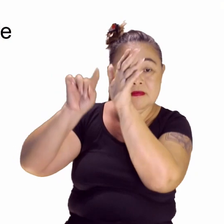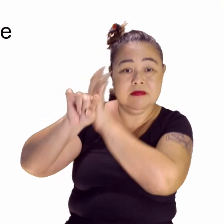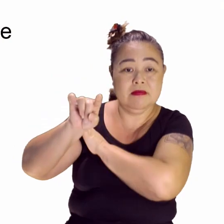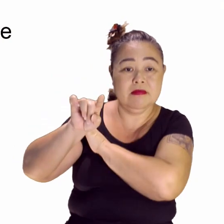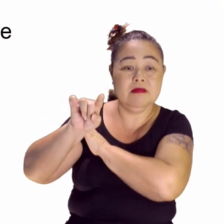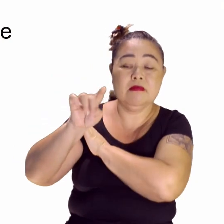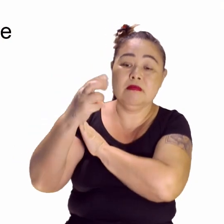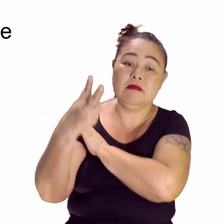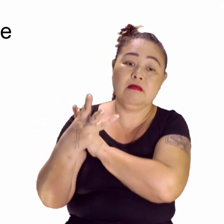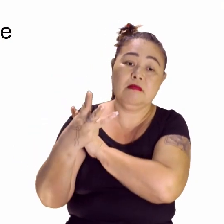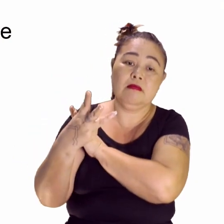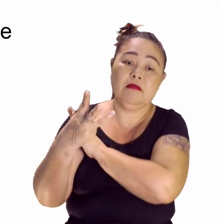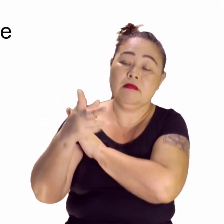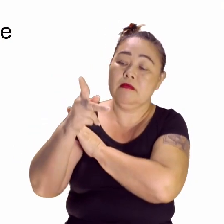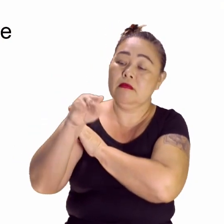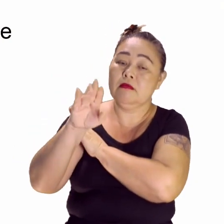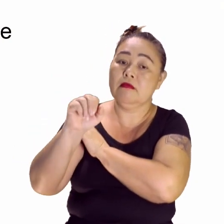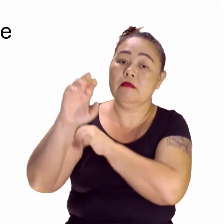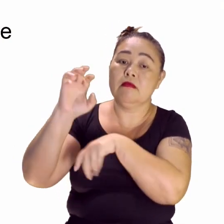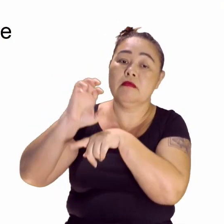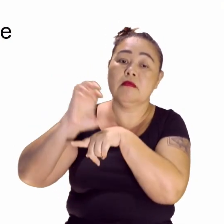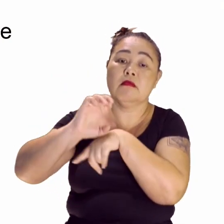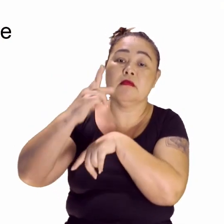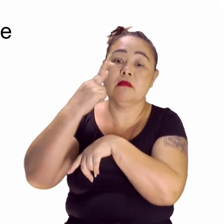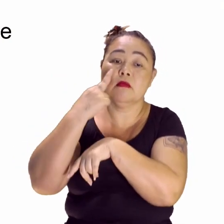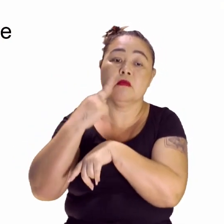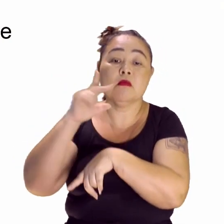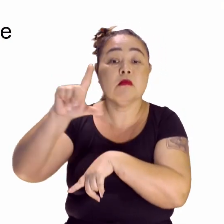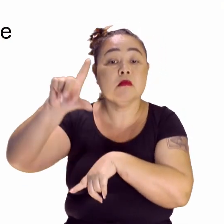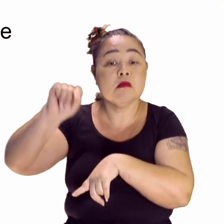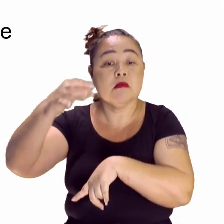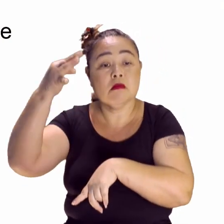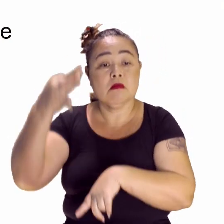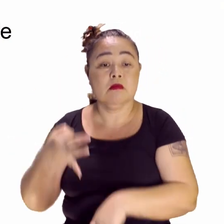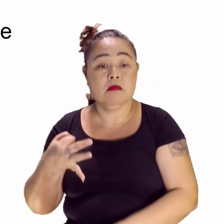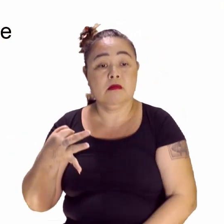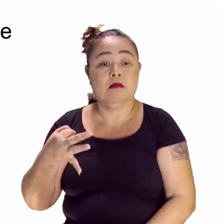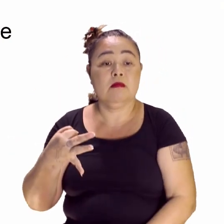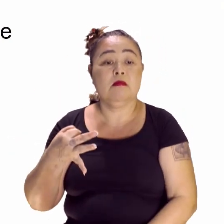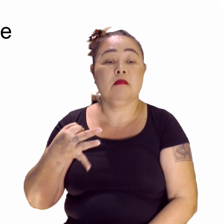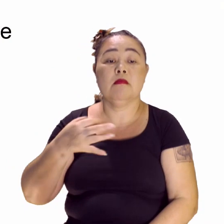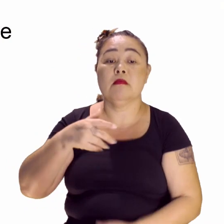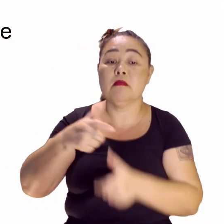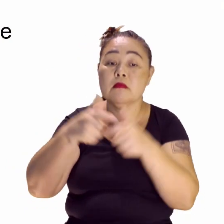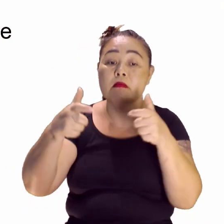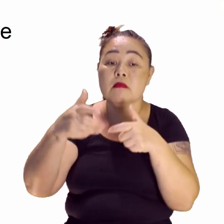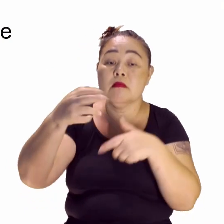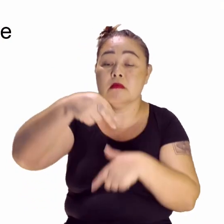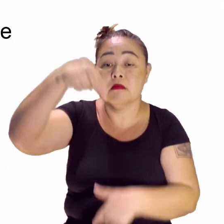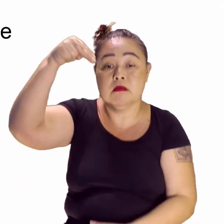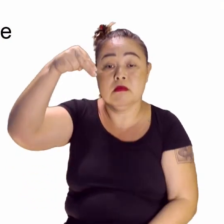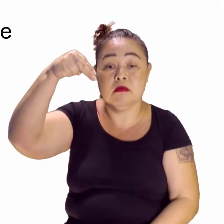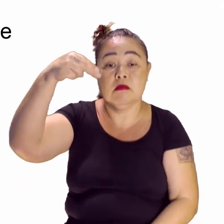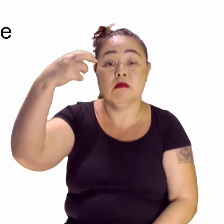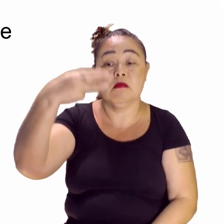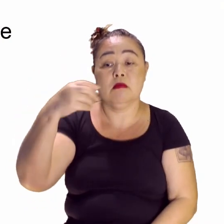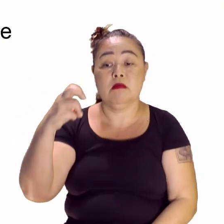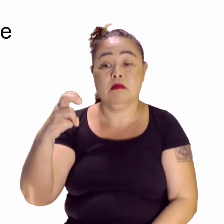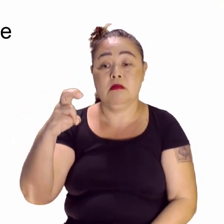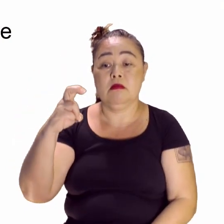Questão 3. Sobre o PIB de Rondônia, assinale a alternativa correta. A. É o maior da região norte